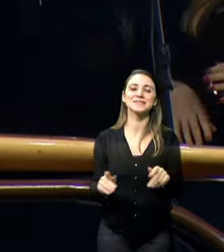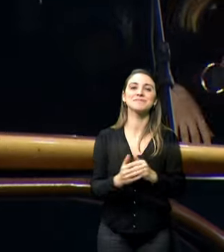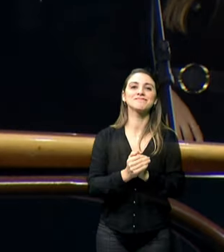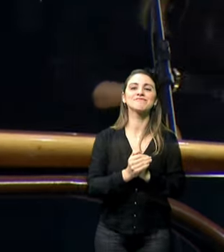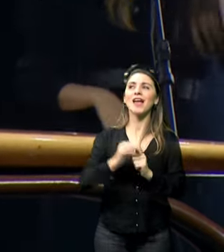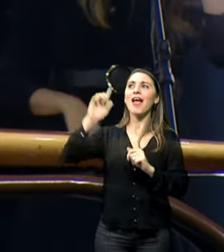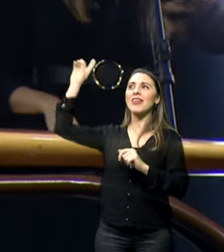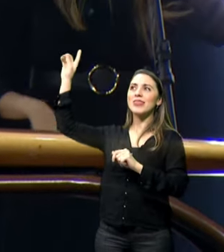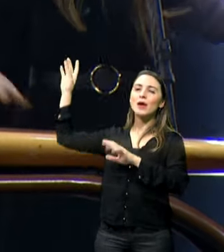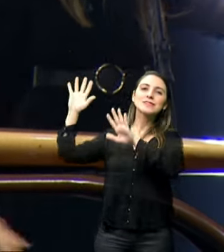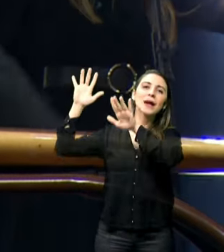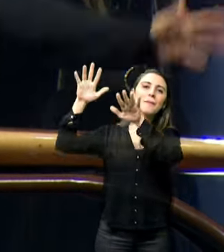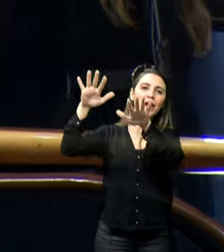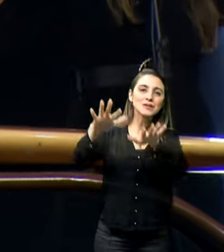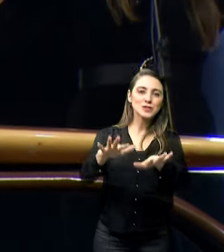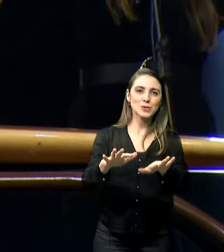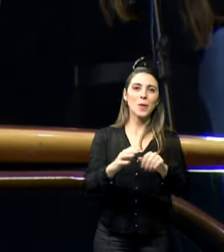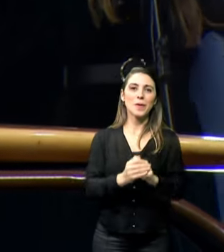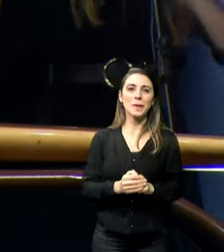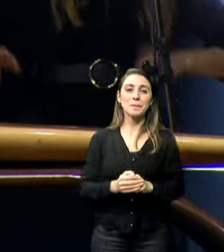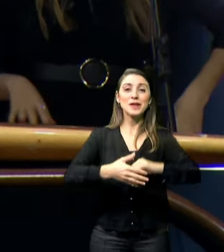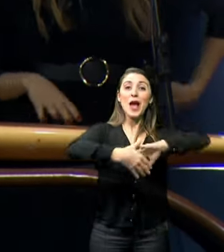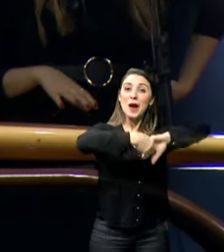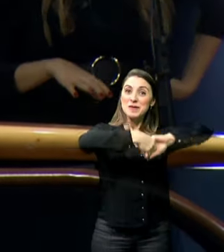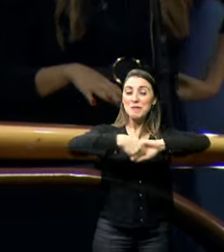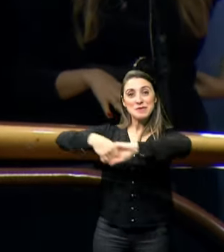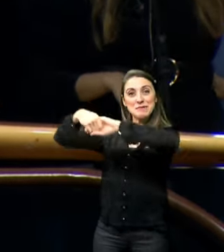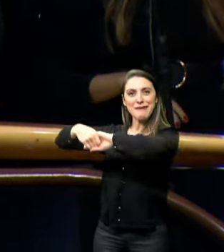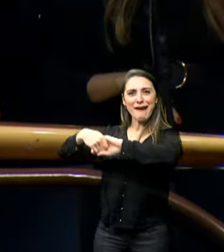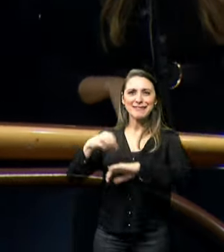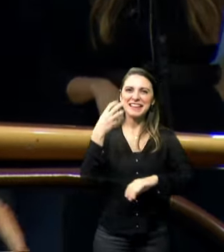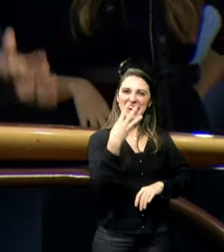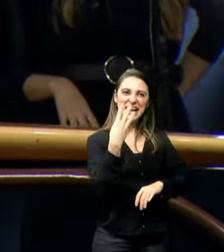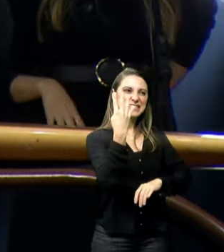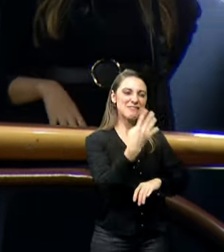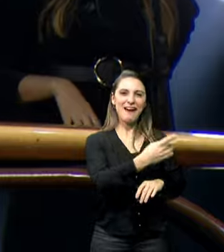dessa unção. Cumprimente 3, 4 pessoas do seu lado. Diga: eu te amo em